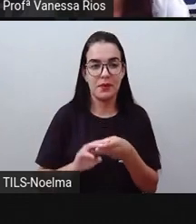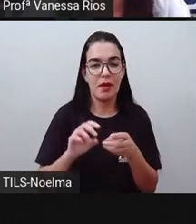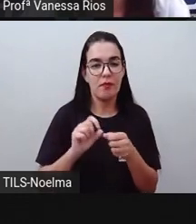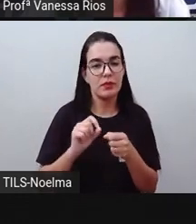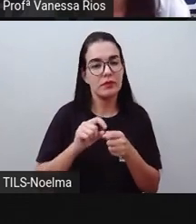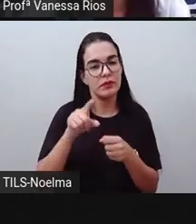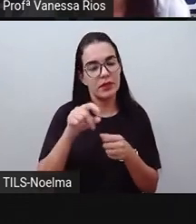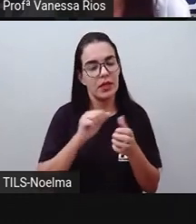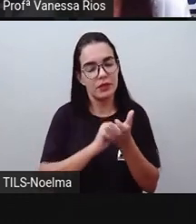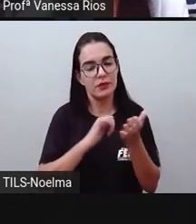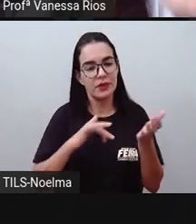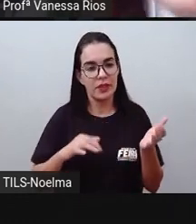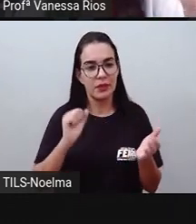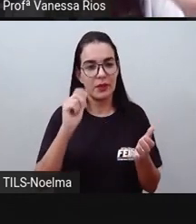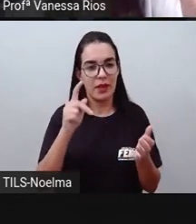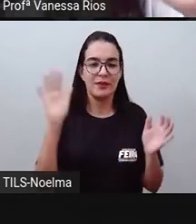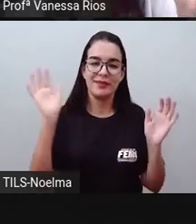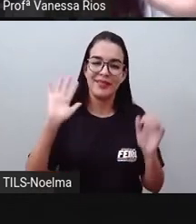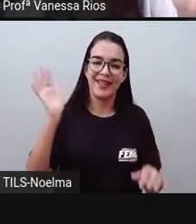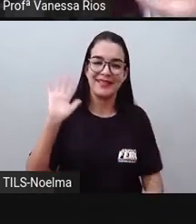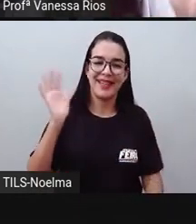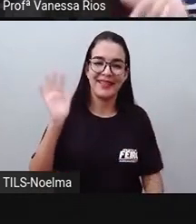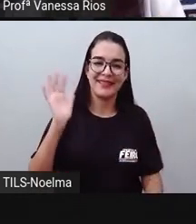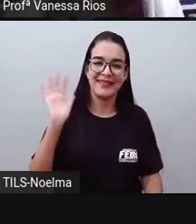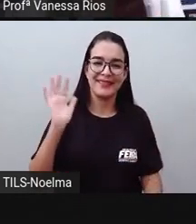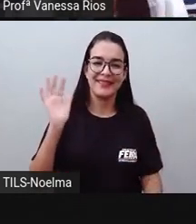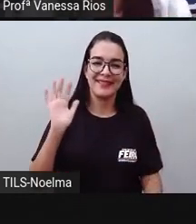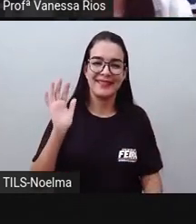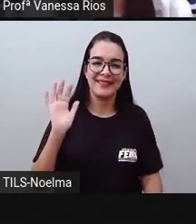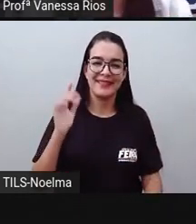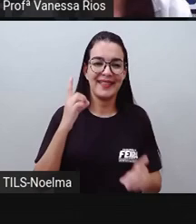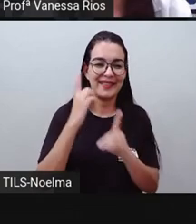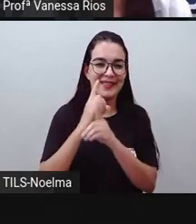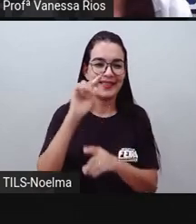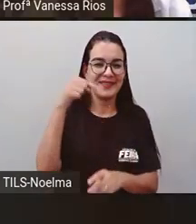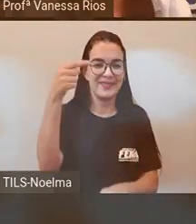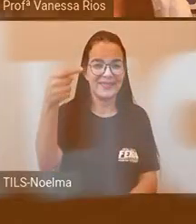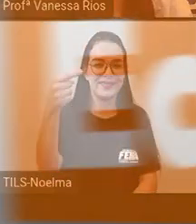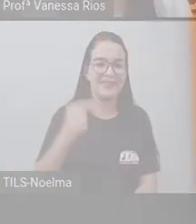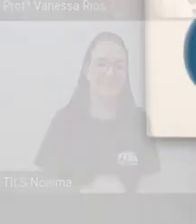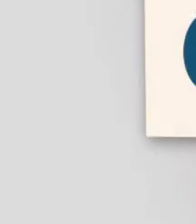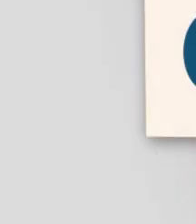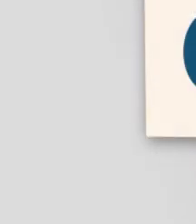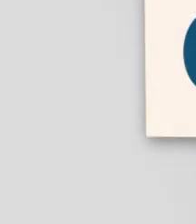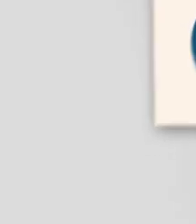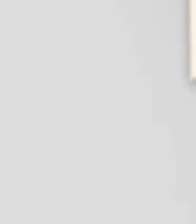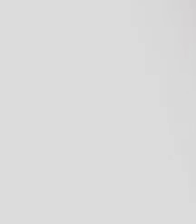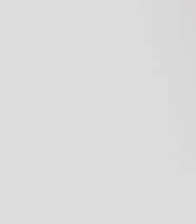sua atividade, tá certo? Ó, tchau, tchau, até a próxima aula.